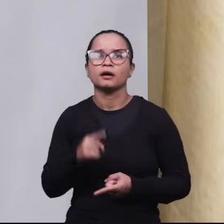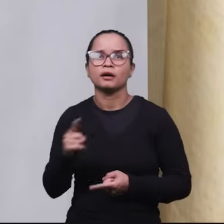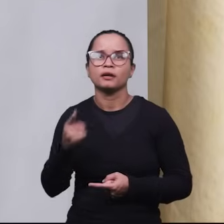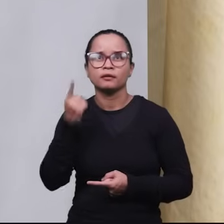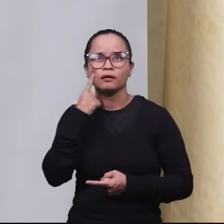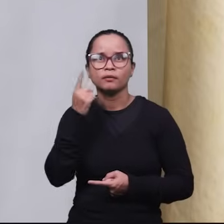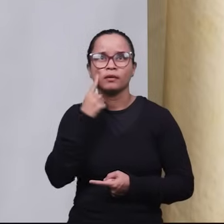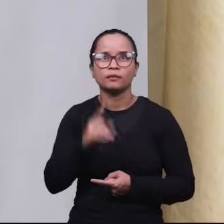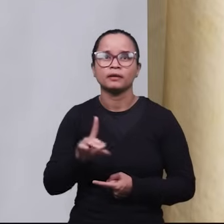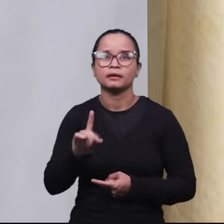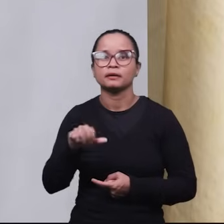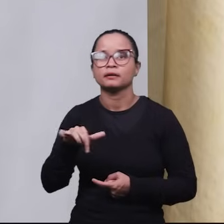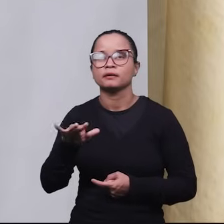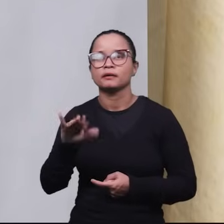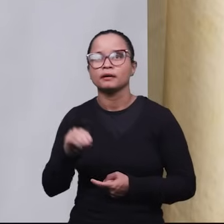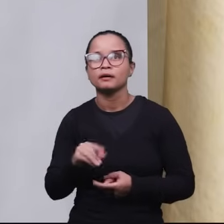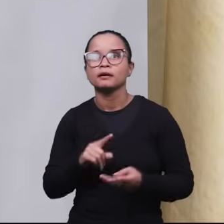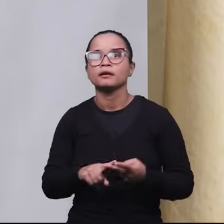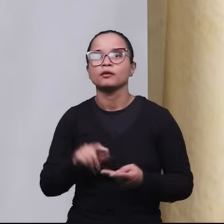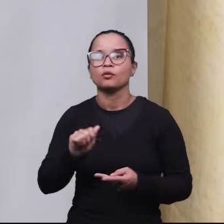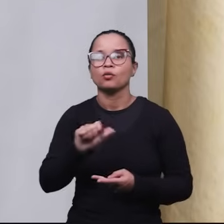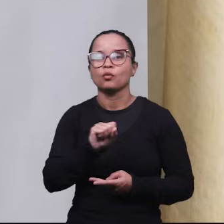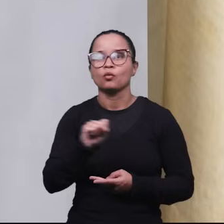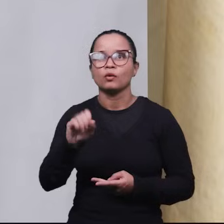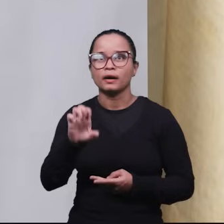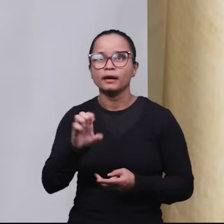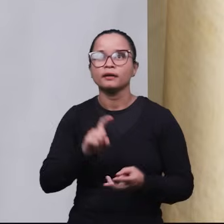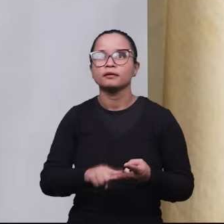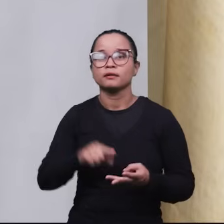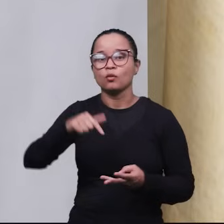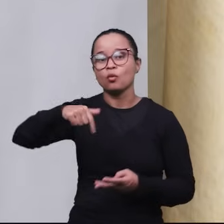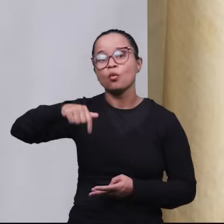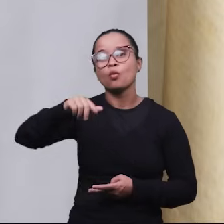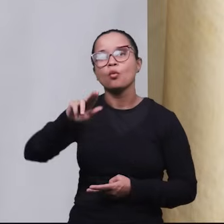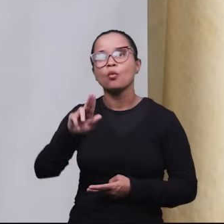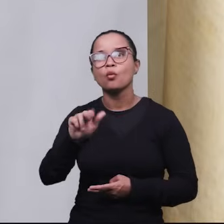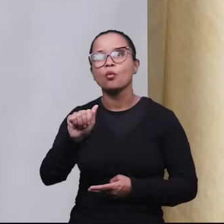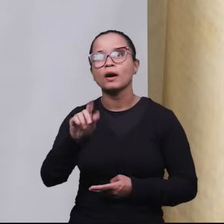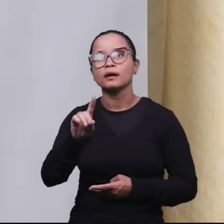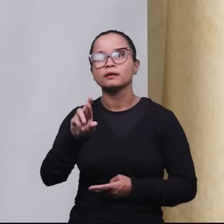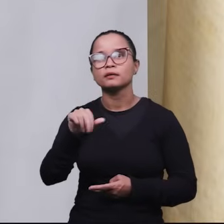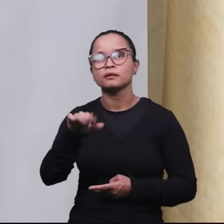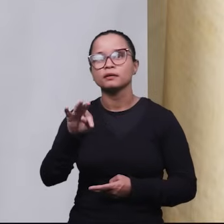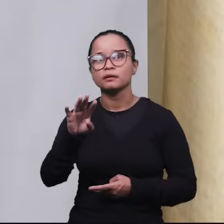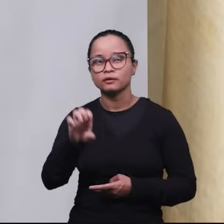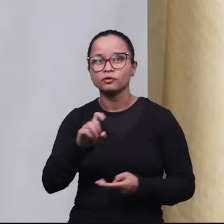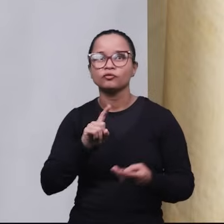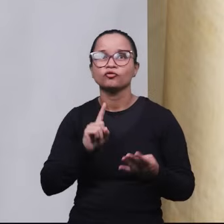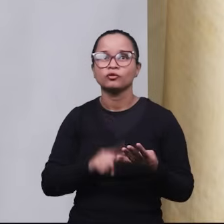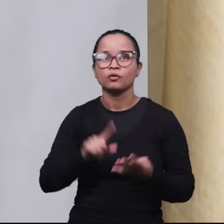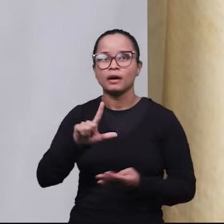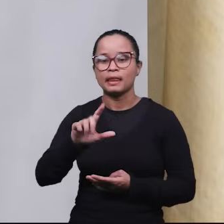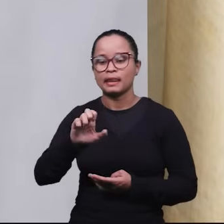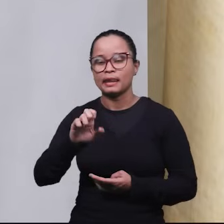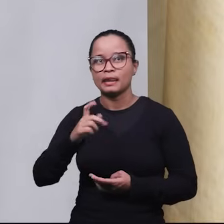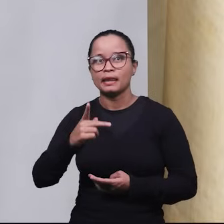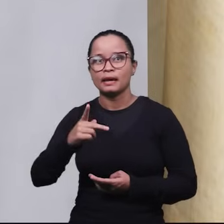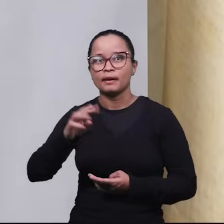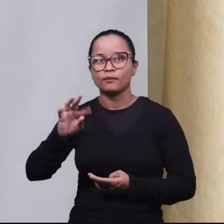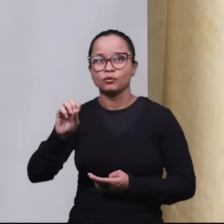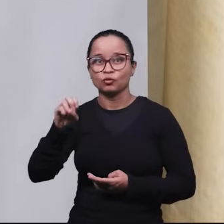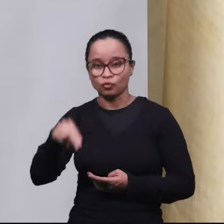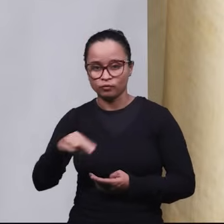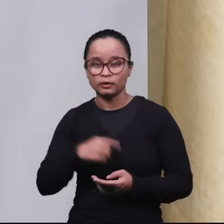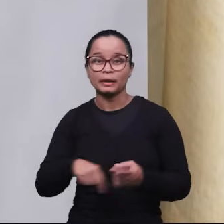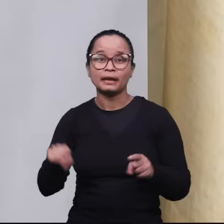o quadrante e o lepton, também chamado prutá. Circulavam também as moedas